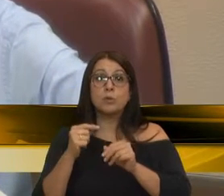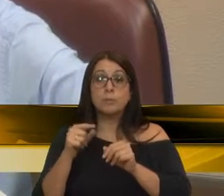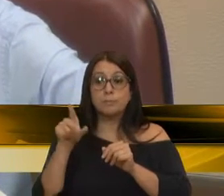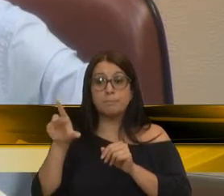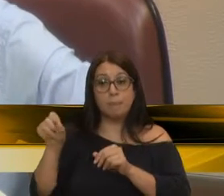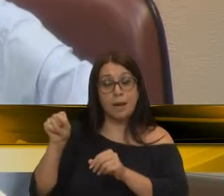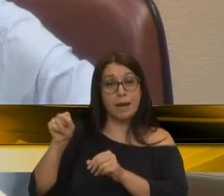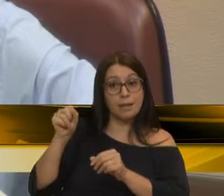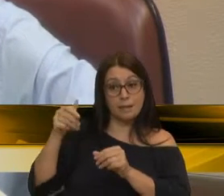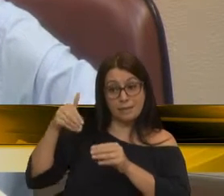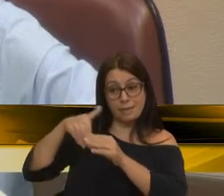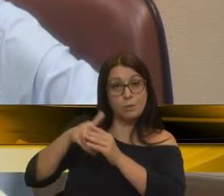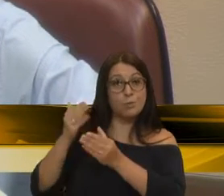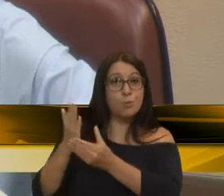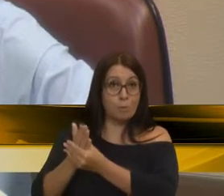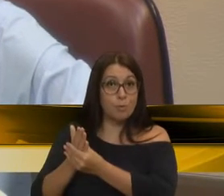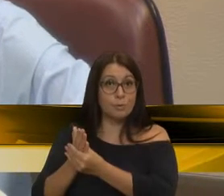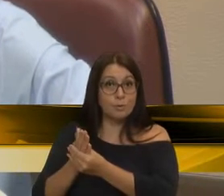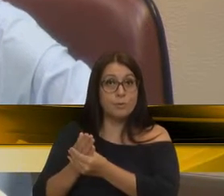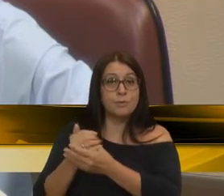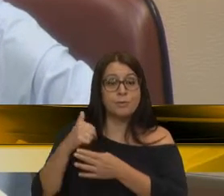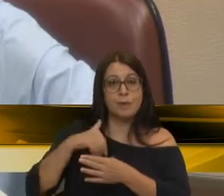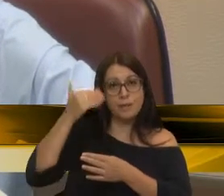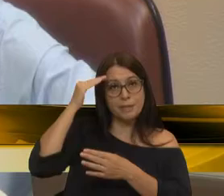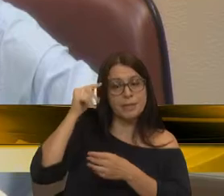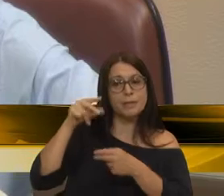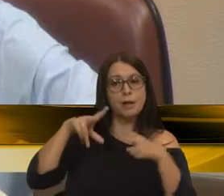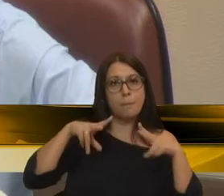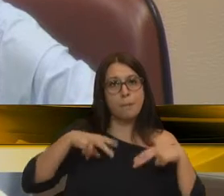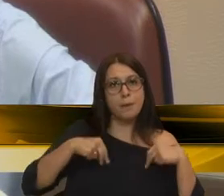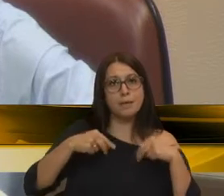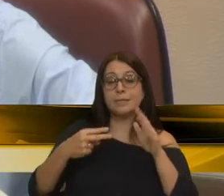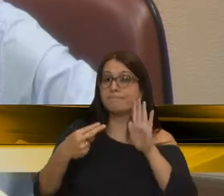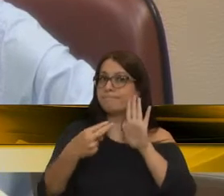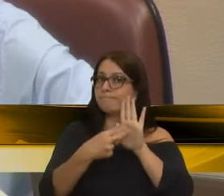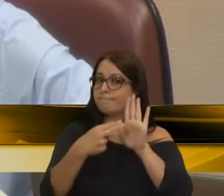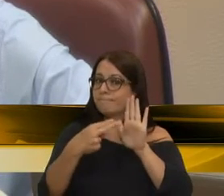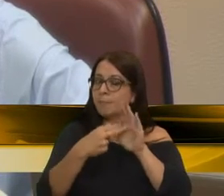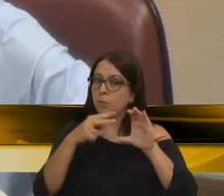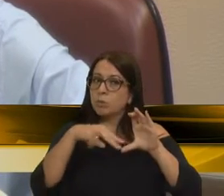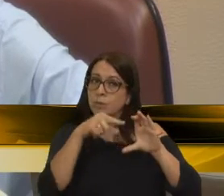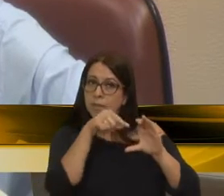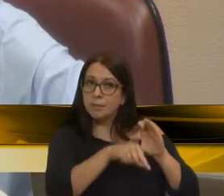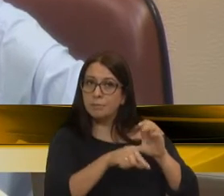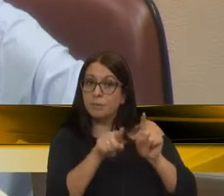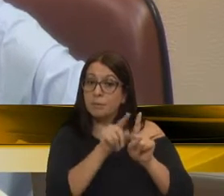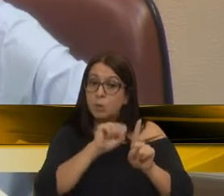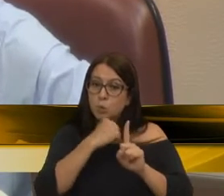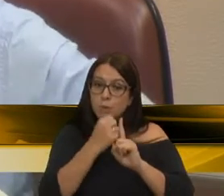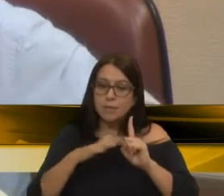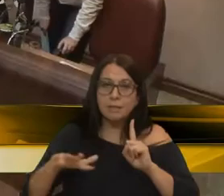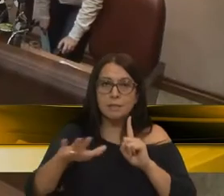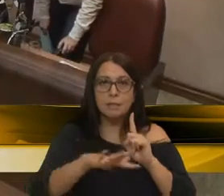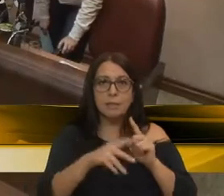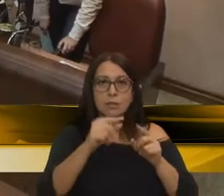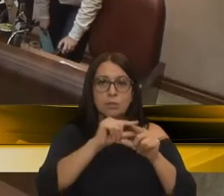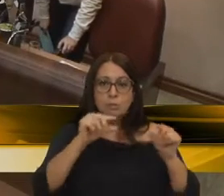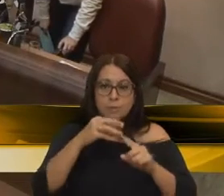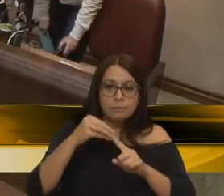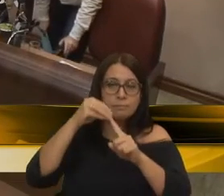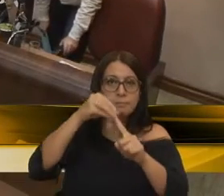processo que entendo merece especial atenção da câmara e da sociedade destacando se alguns trechos